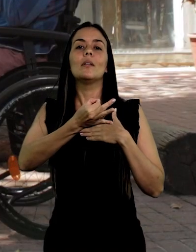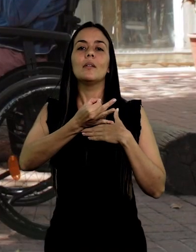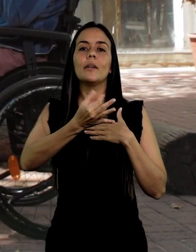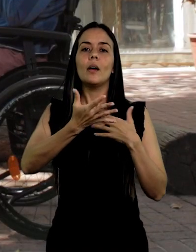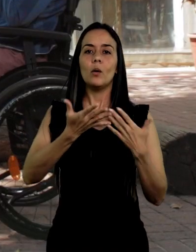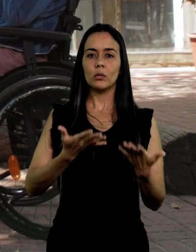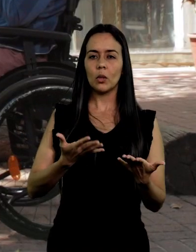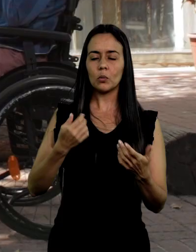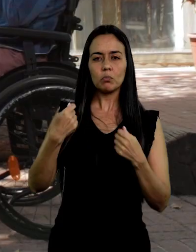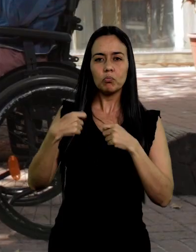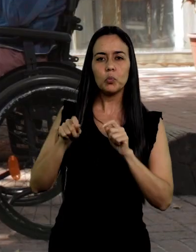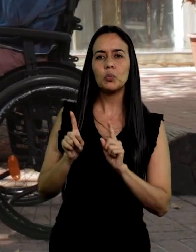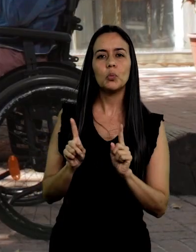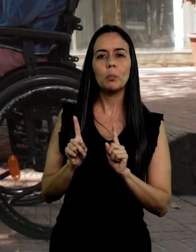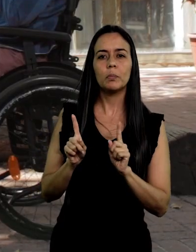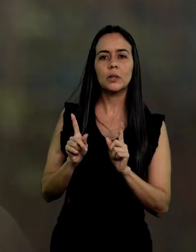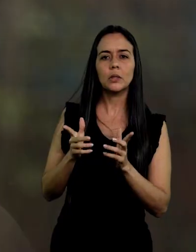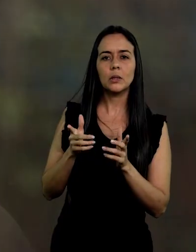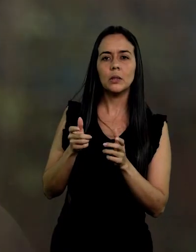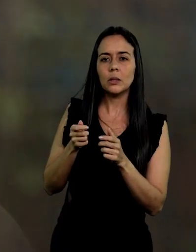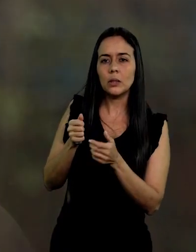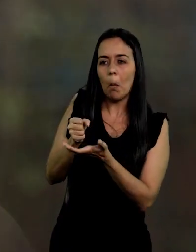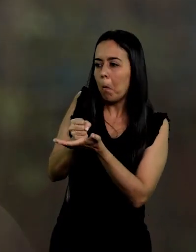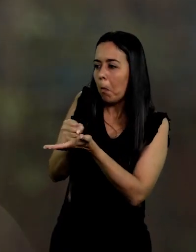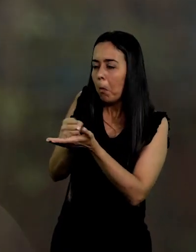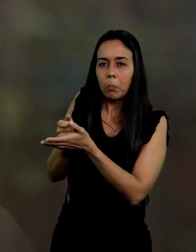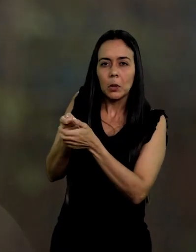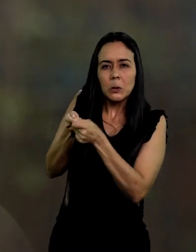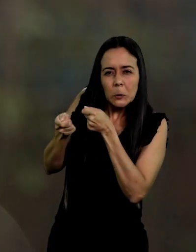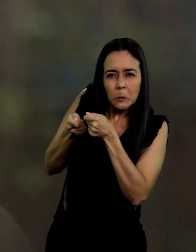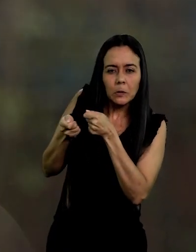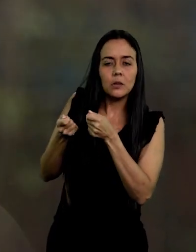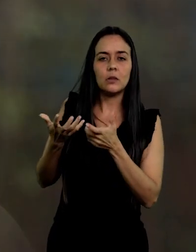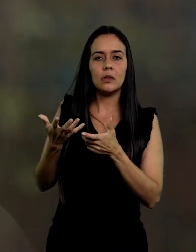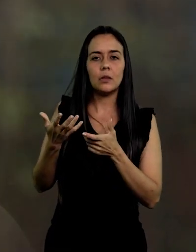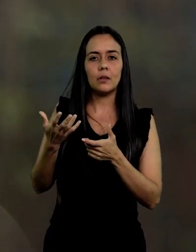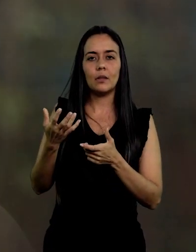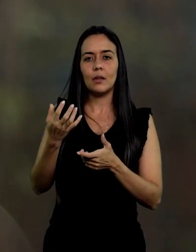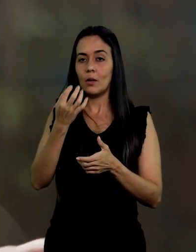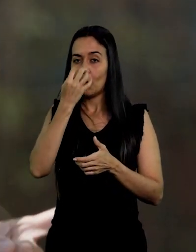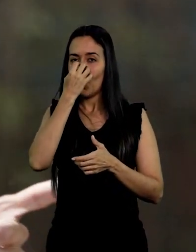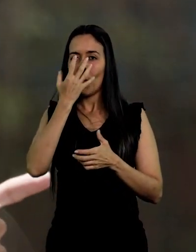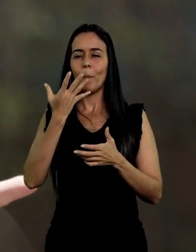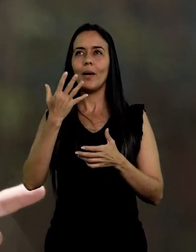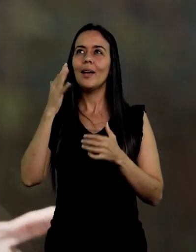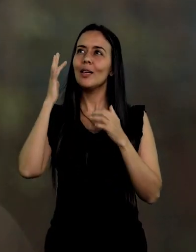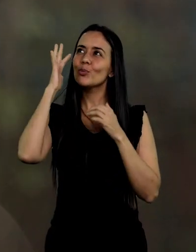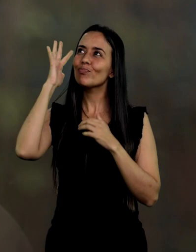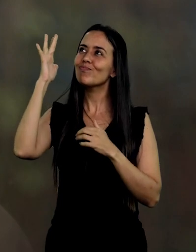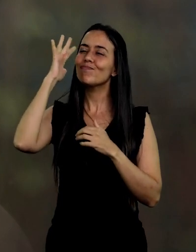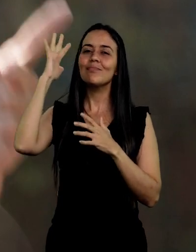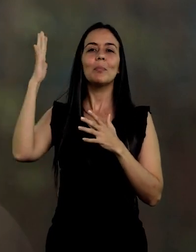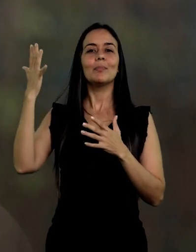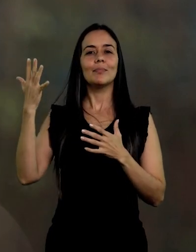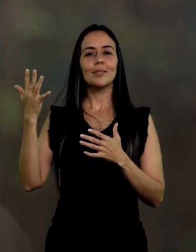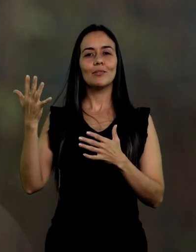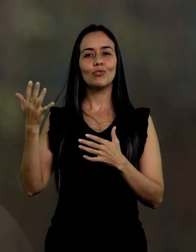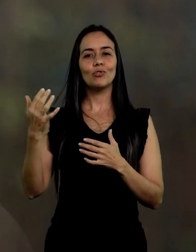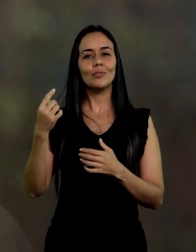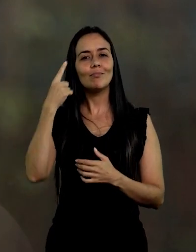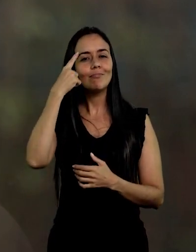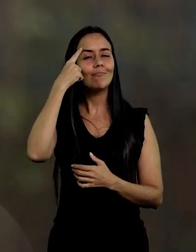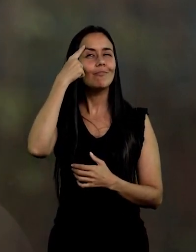uma espécie de relação de coisas existentes, mas ele ativa uma intuição que faz com que coisas